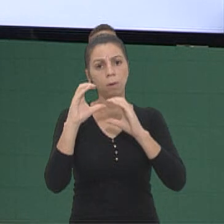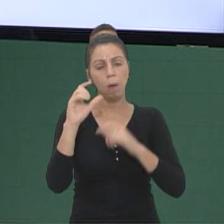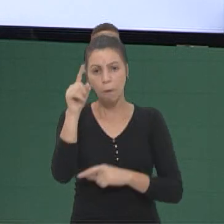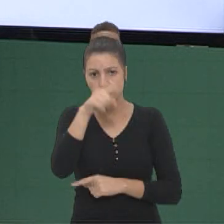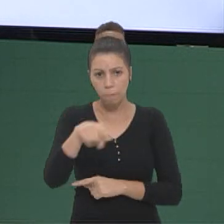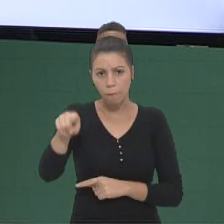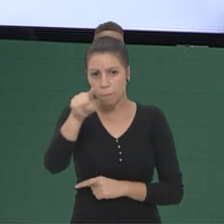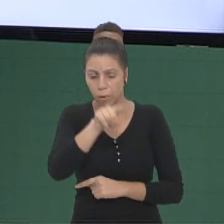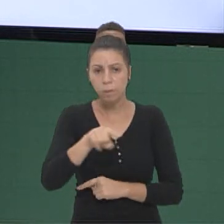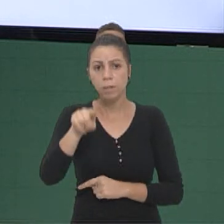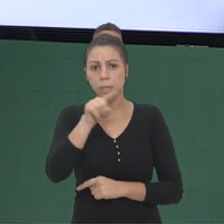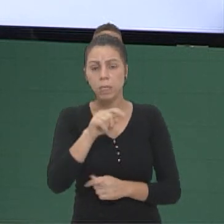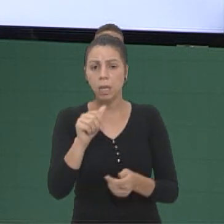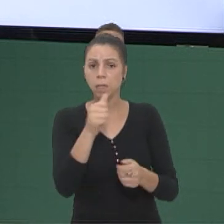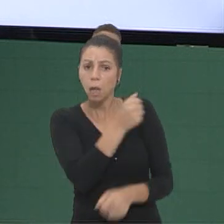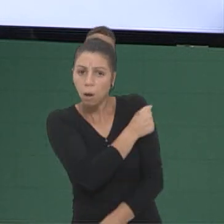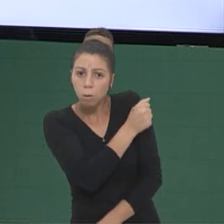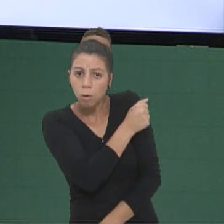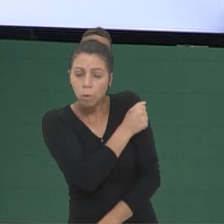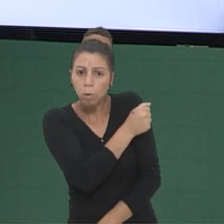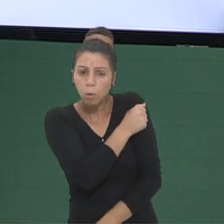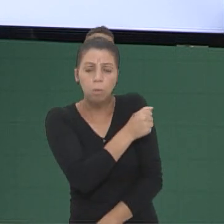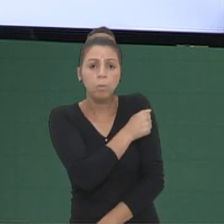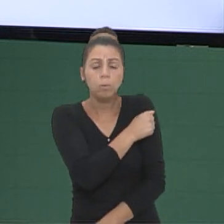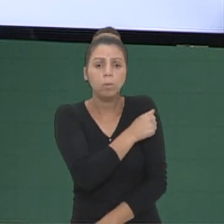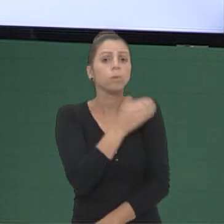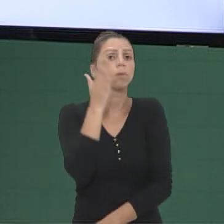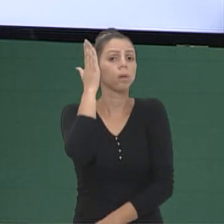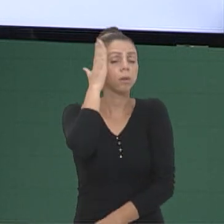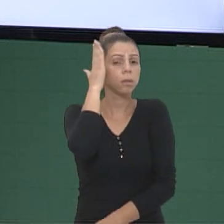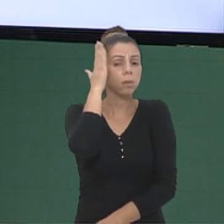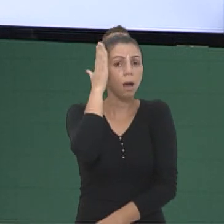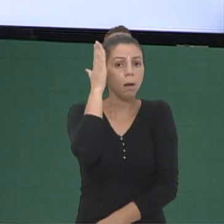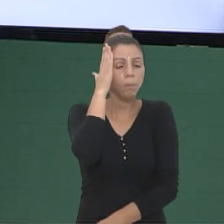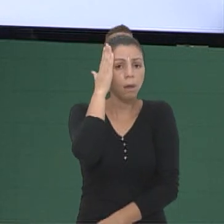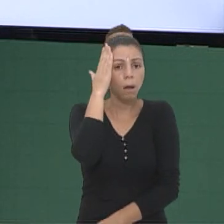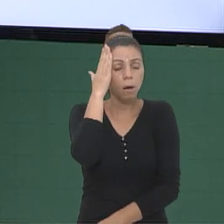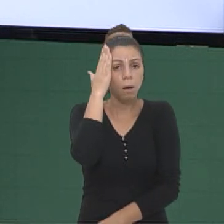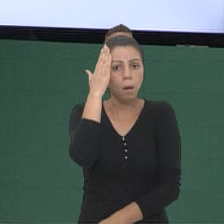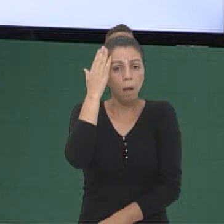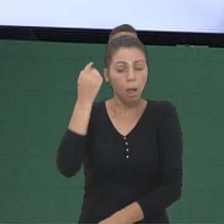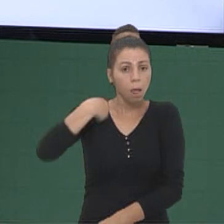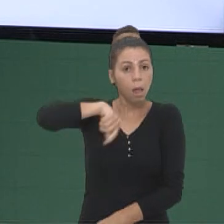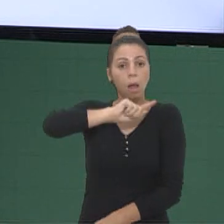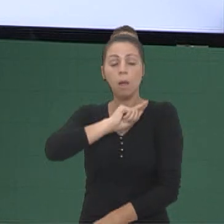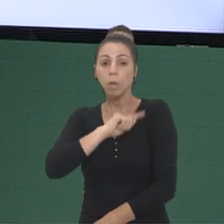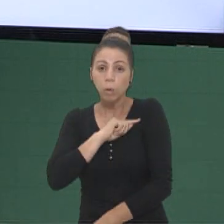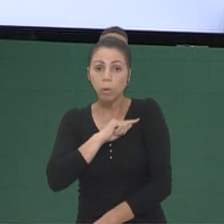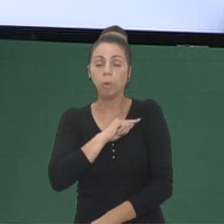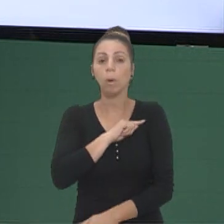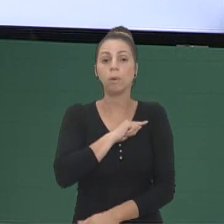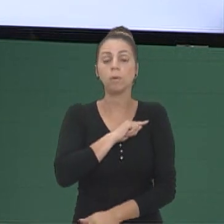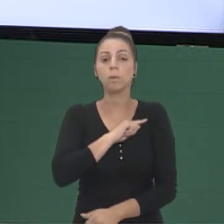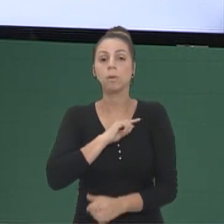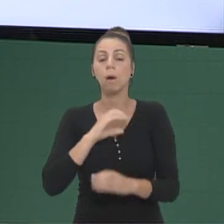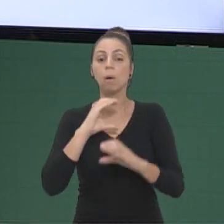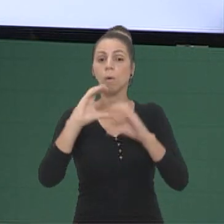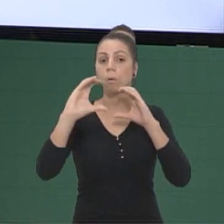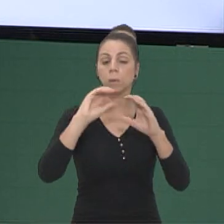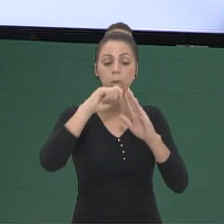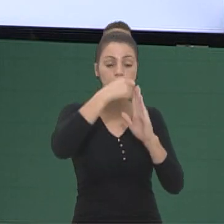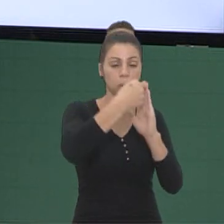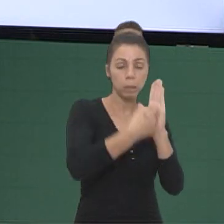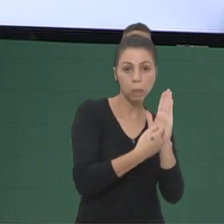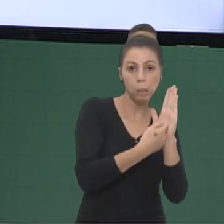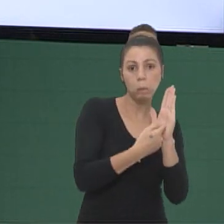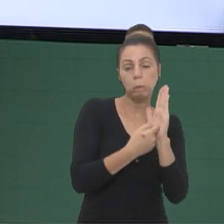nos acompanham, nossos alunos aí, sabem perfeitamente. A nossa comunicação se dá através dos textos, textos escritos, os textos